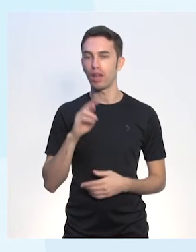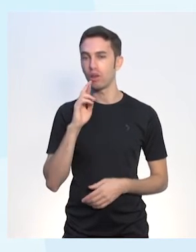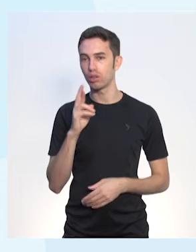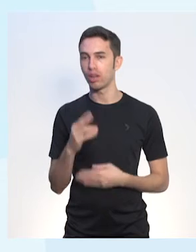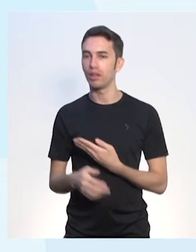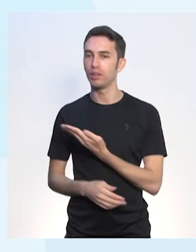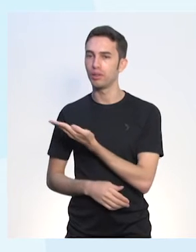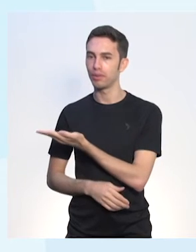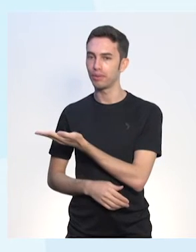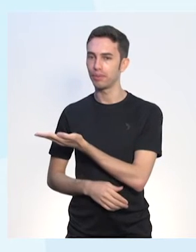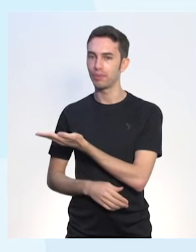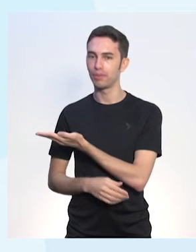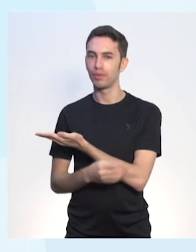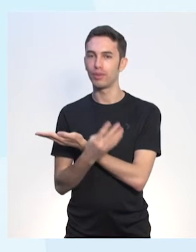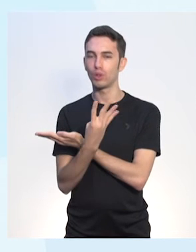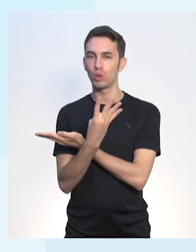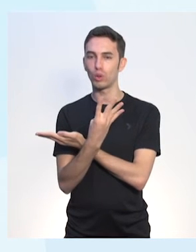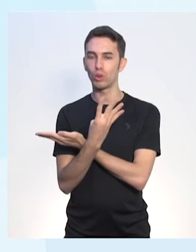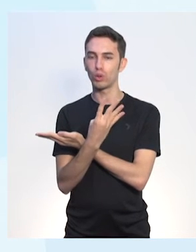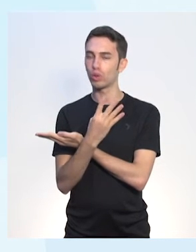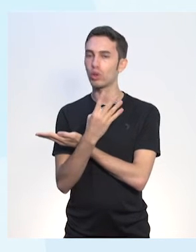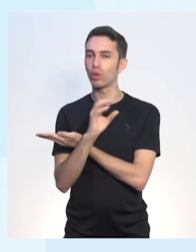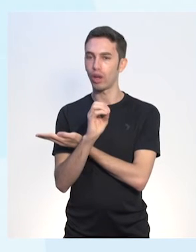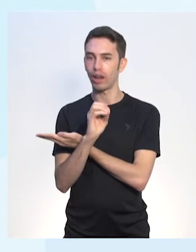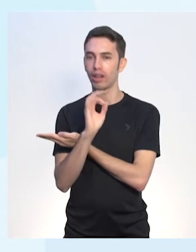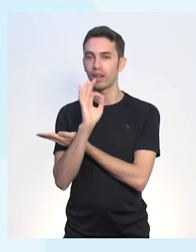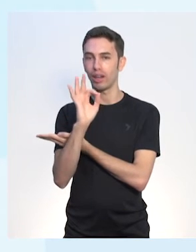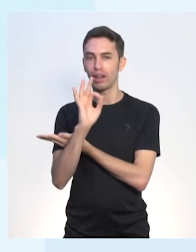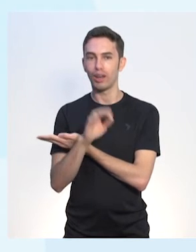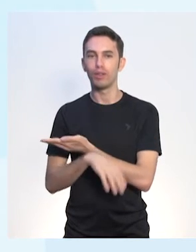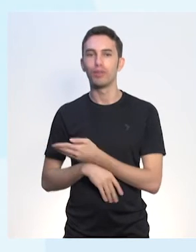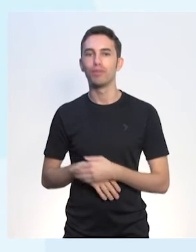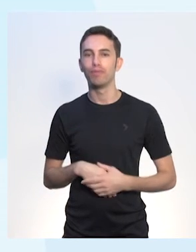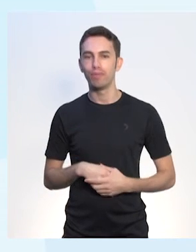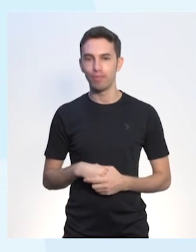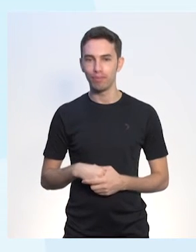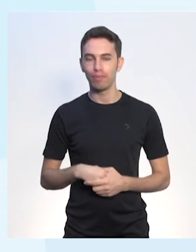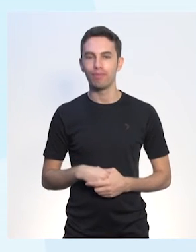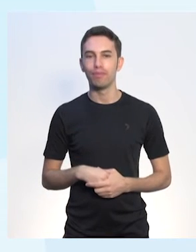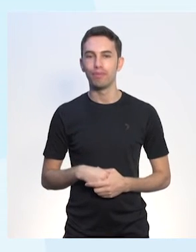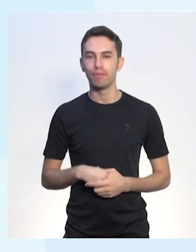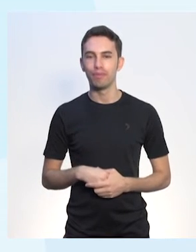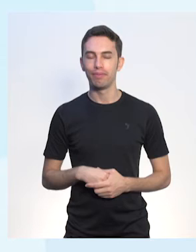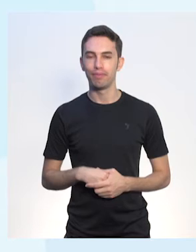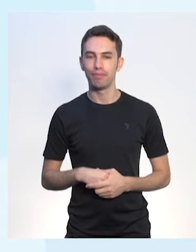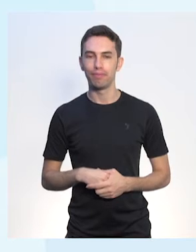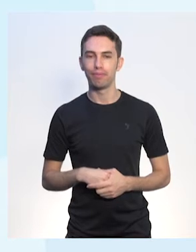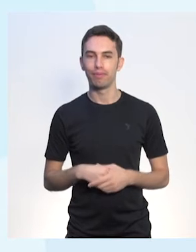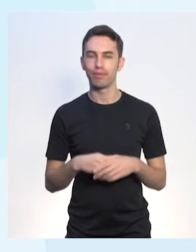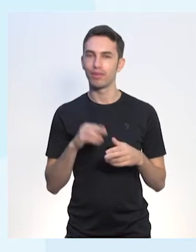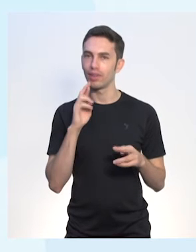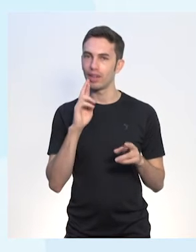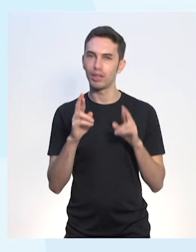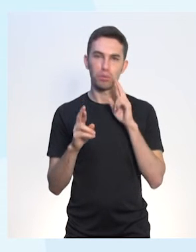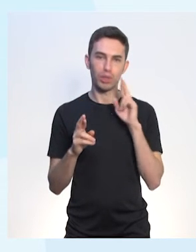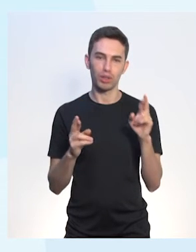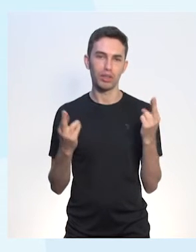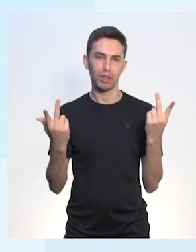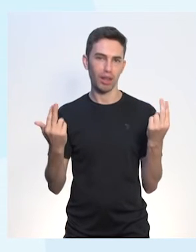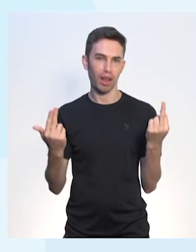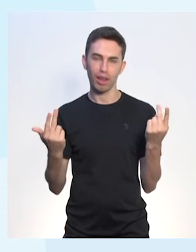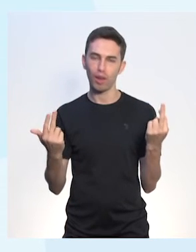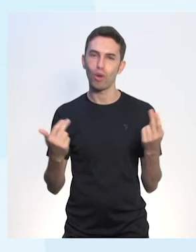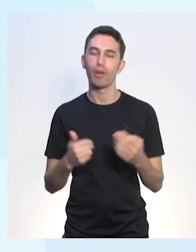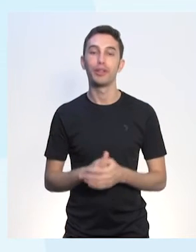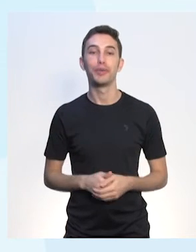chegar na resposta, né? Não é? Diferentes, né? Que, de qualquer modo, ó, as respostas são exatamente as